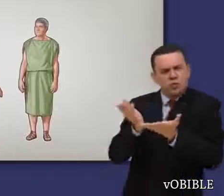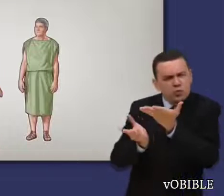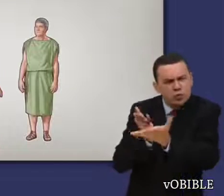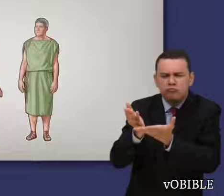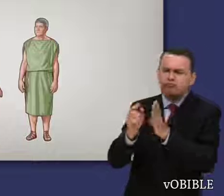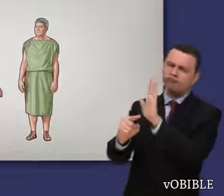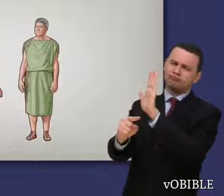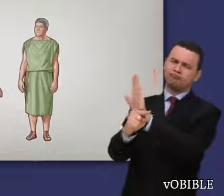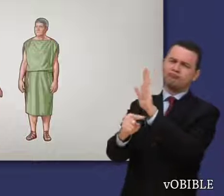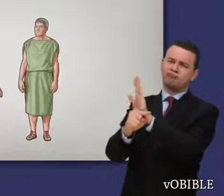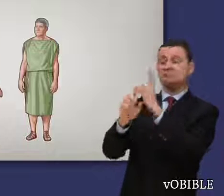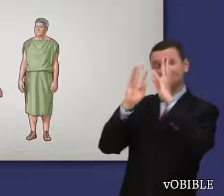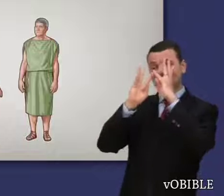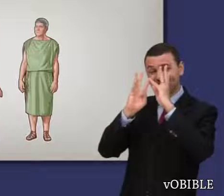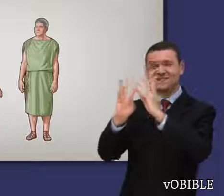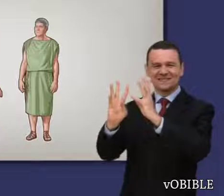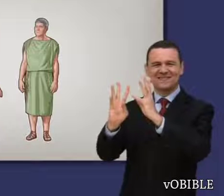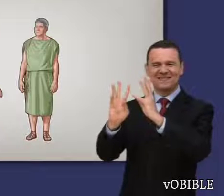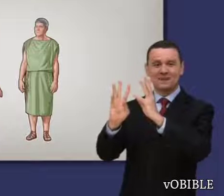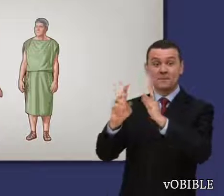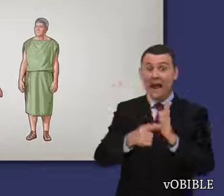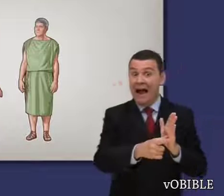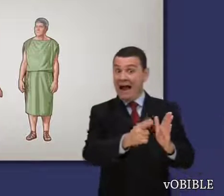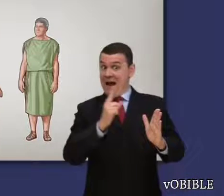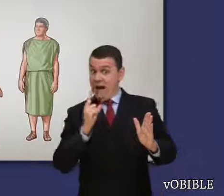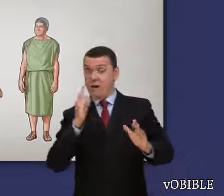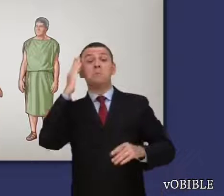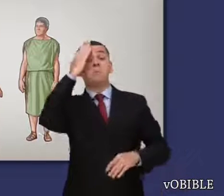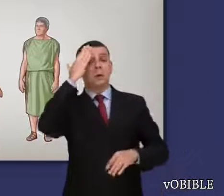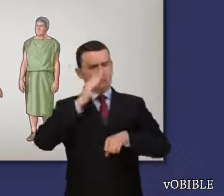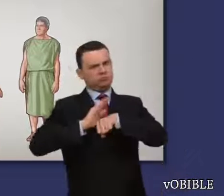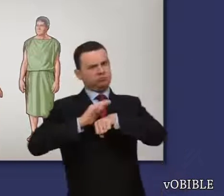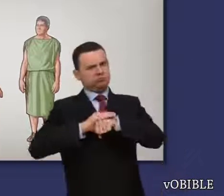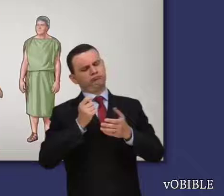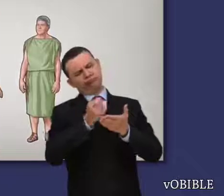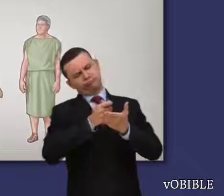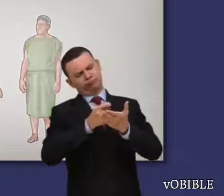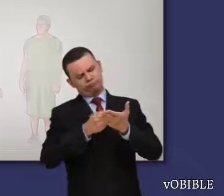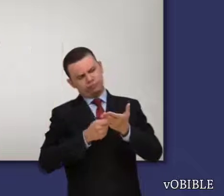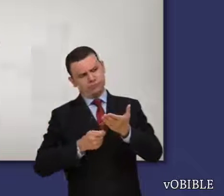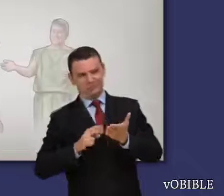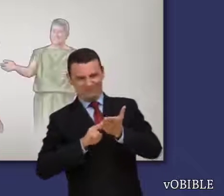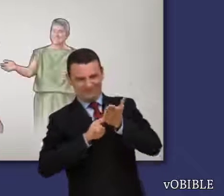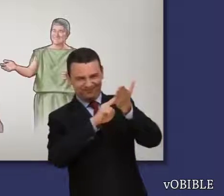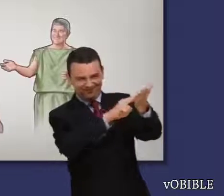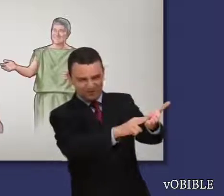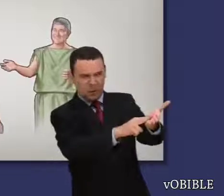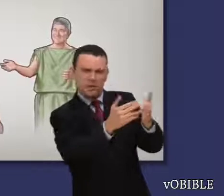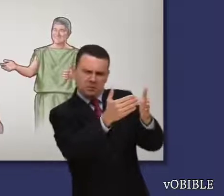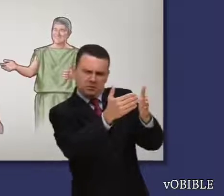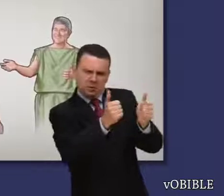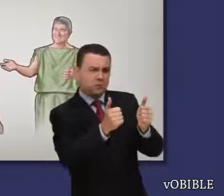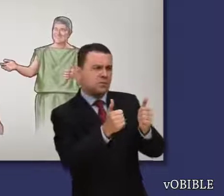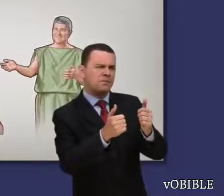do amor que os cristãos devem ter uns pelos outros, Paulo pede para Filémon receber Onésimo não como um escravo fugitivo, mas